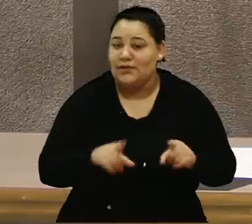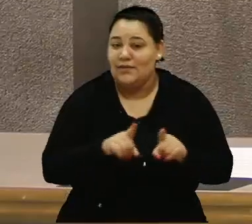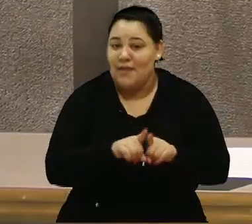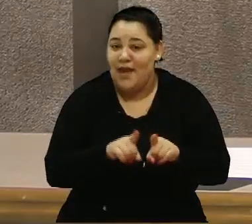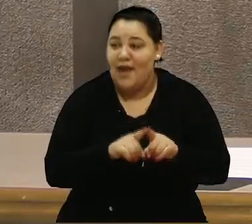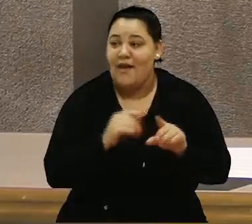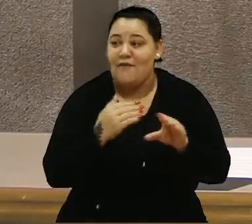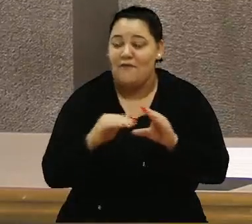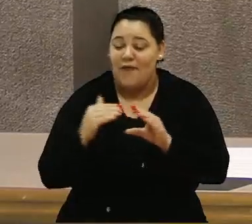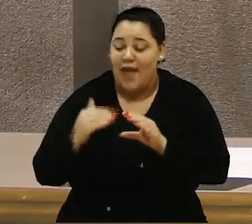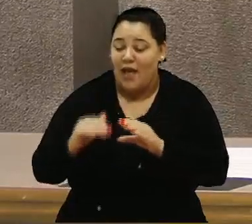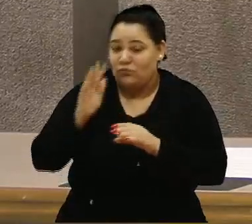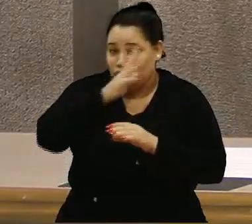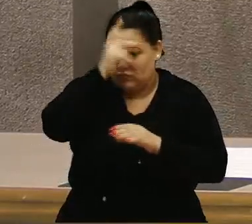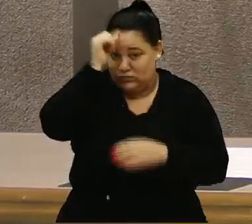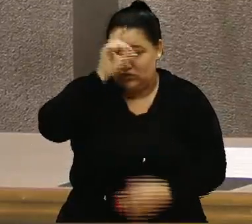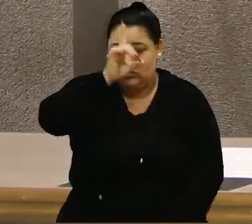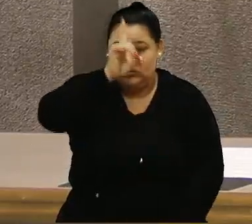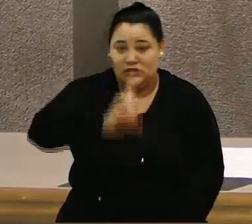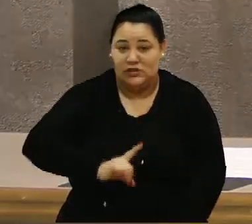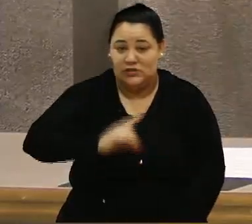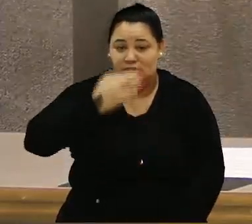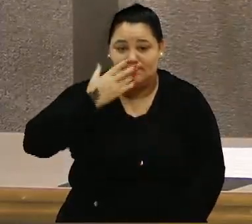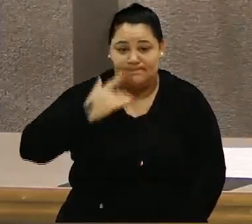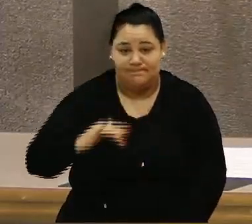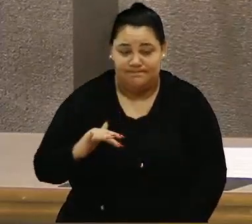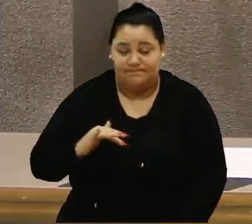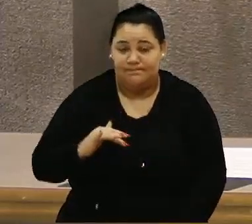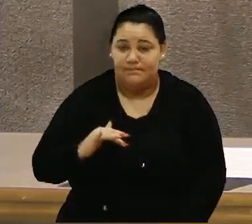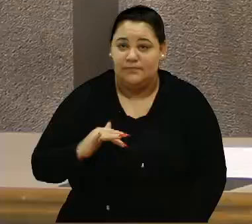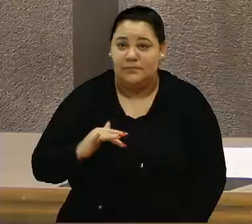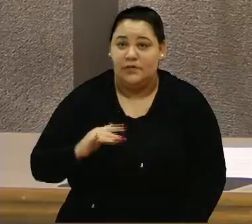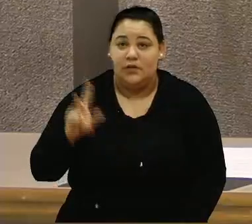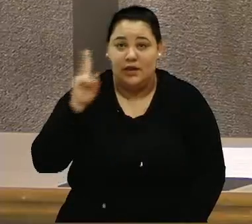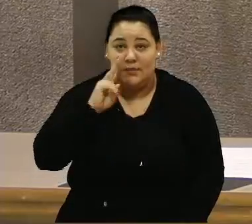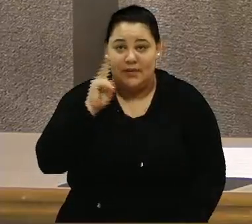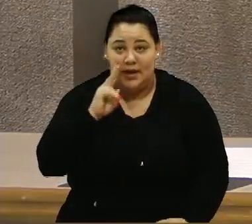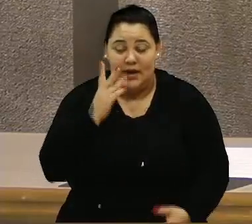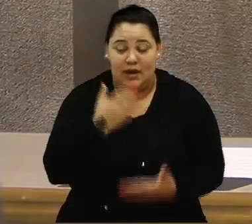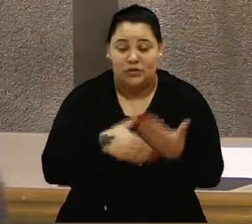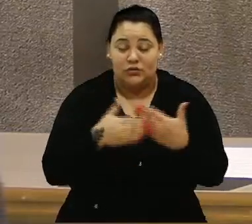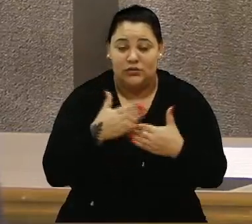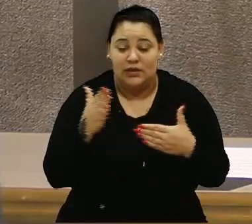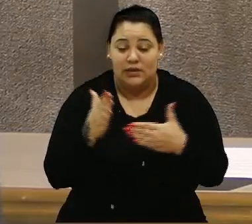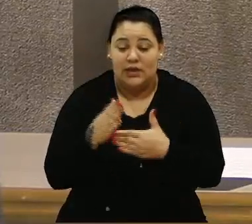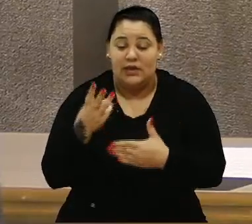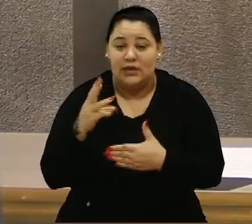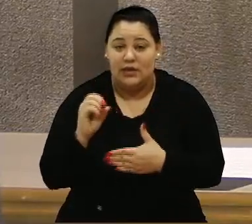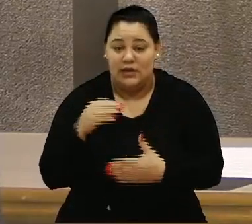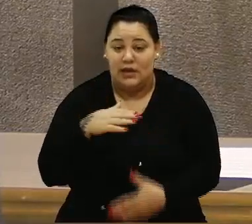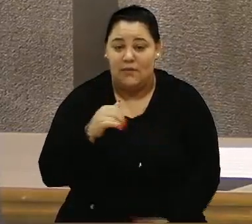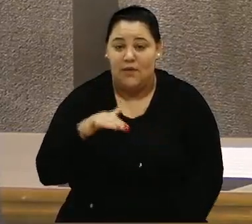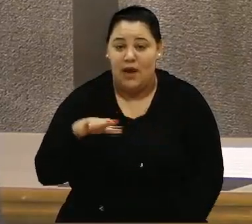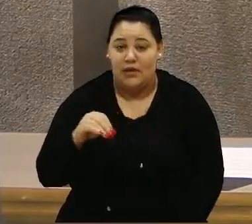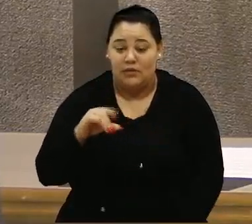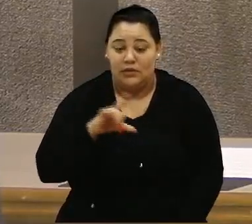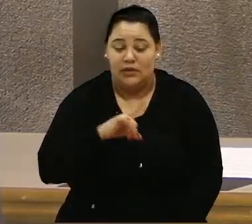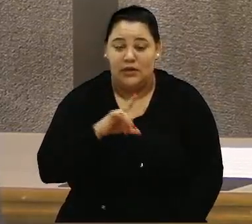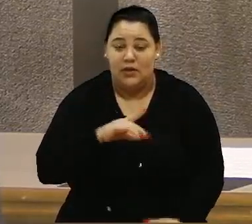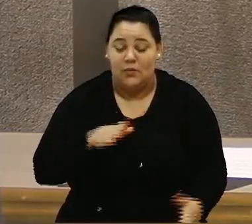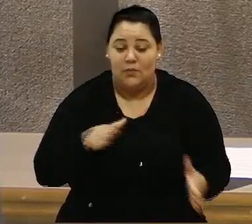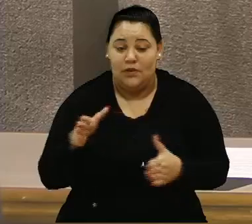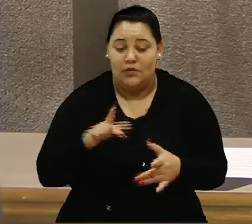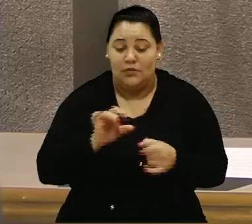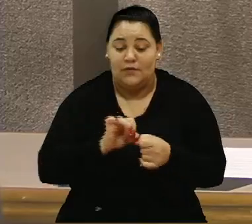pelo Conselho Municipal dos Direitos da Criança e do Adolescente. Então, lembrar a todos que até o dia 30 de maio a gente tem prazo para fazer declaração de imposto de renda. Quem